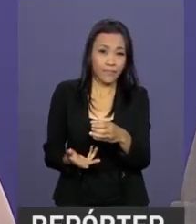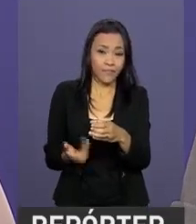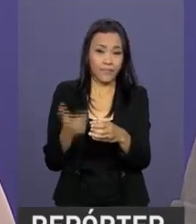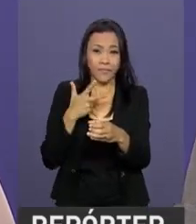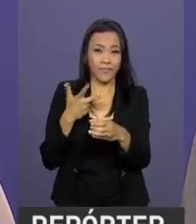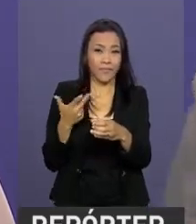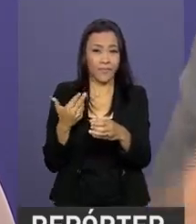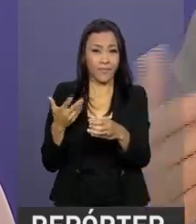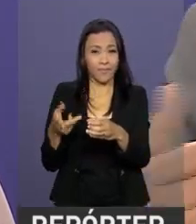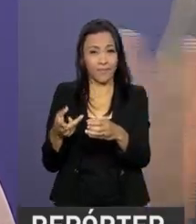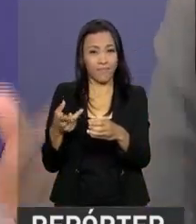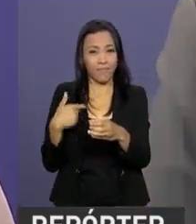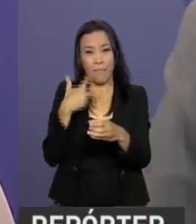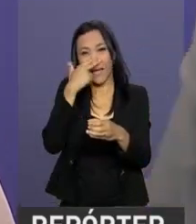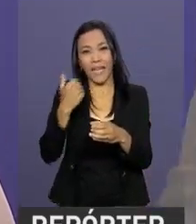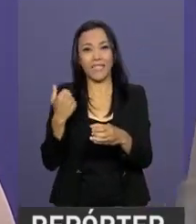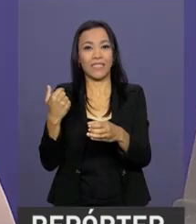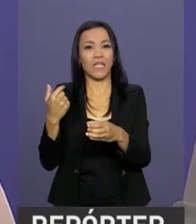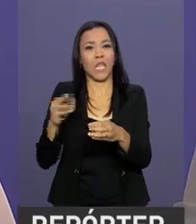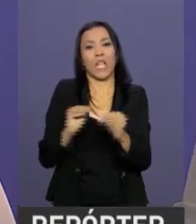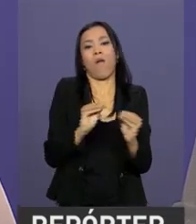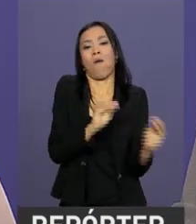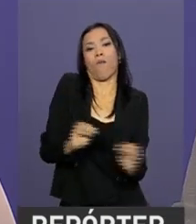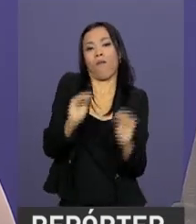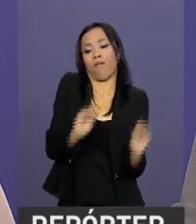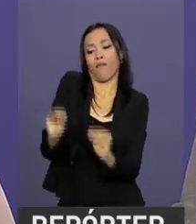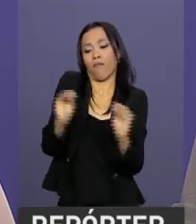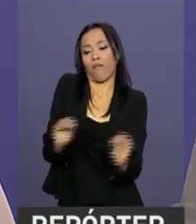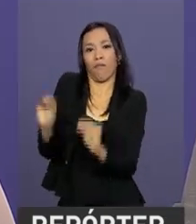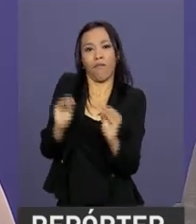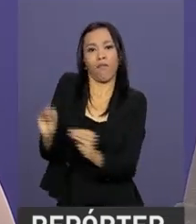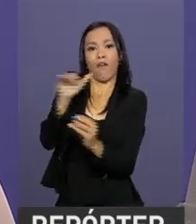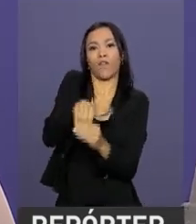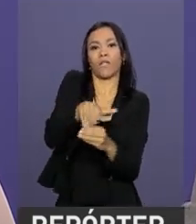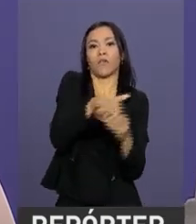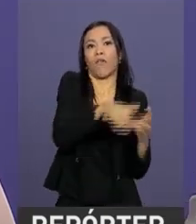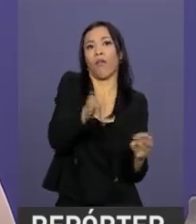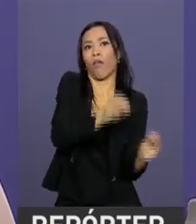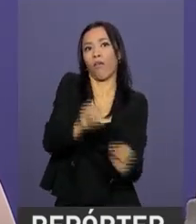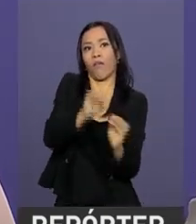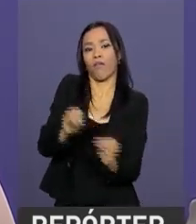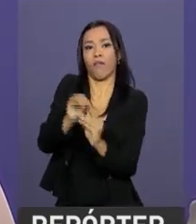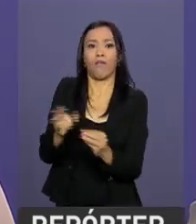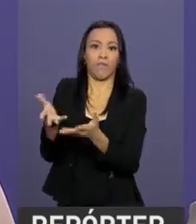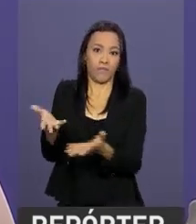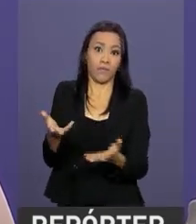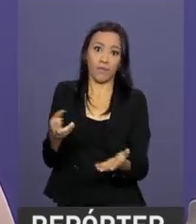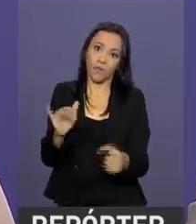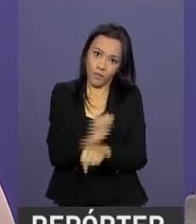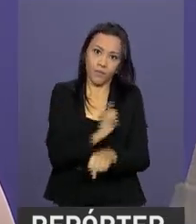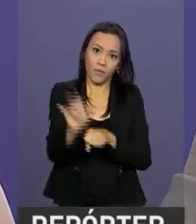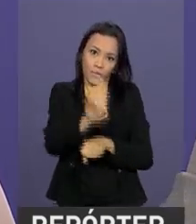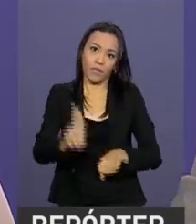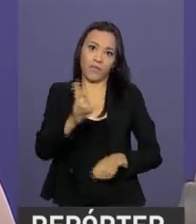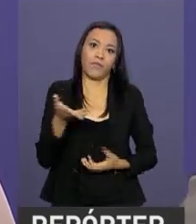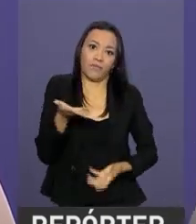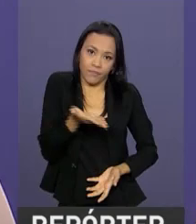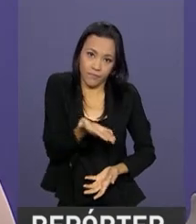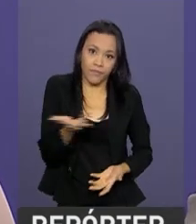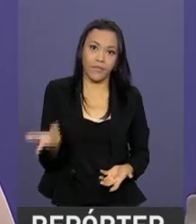meio que positiva, ficar postergando e adiando essa votação e utilizando do